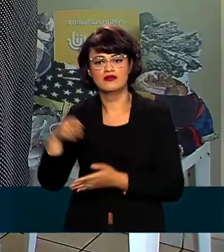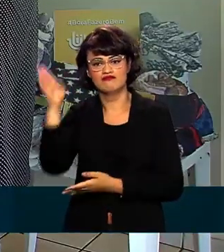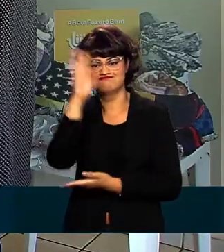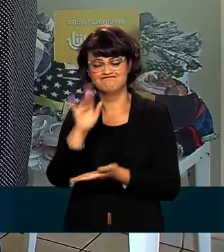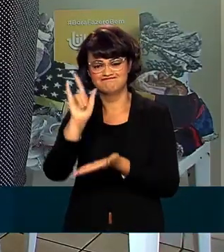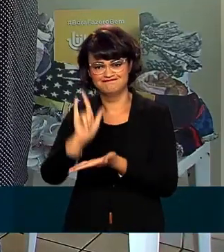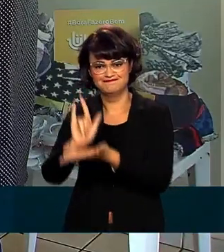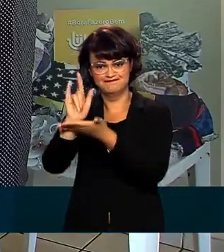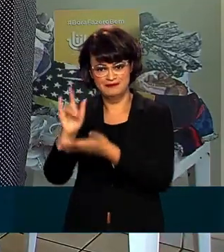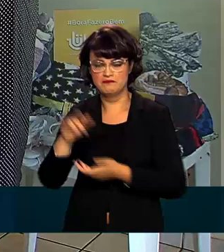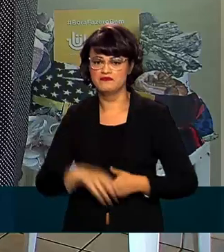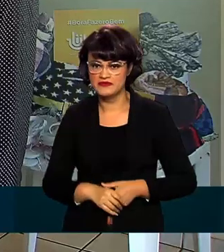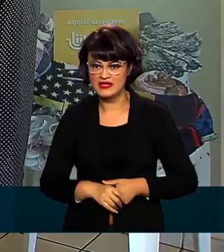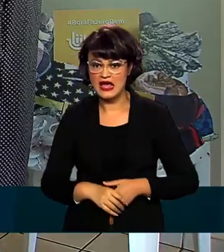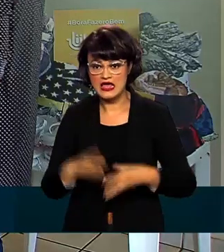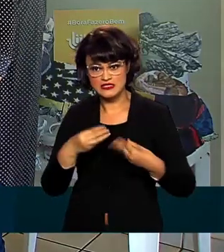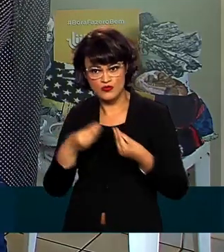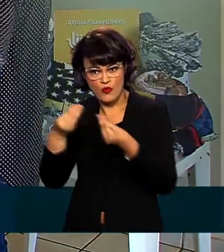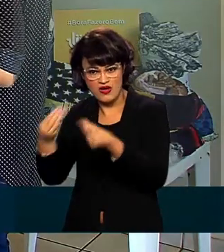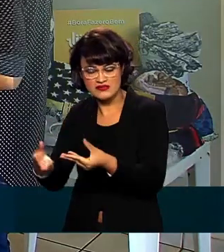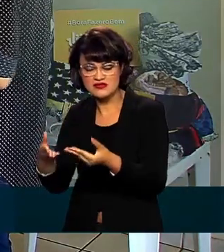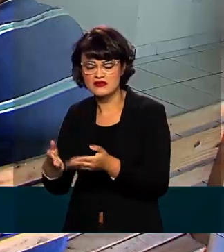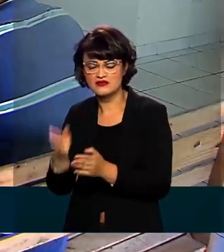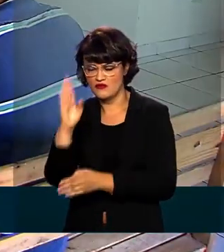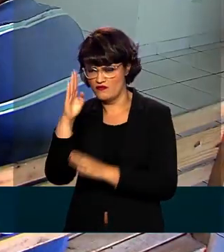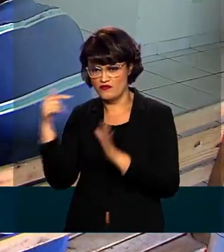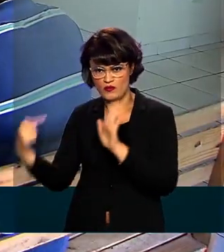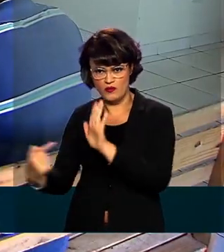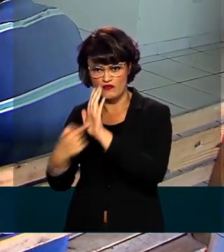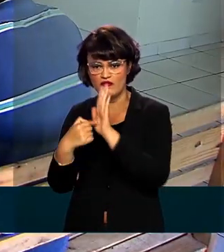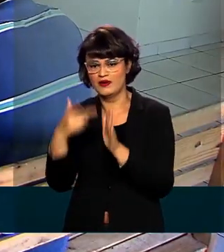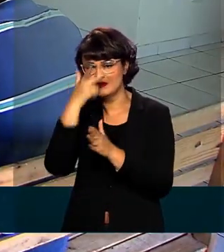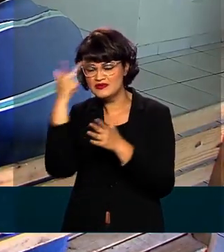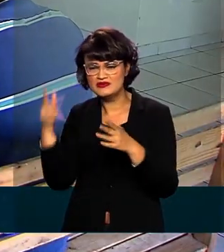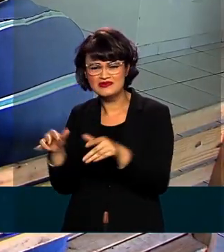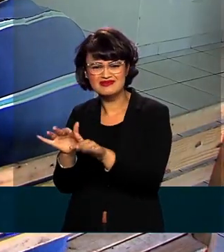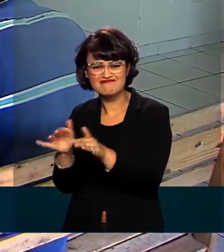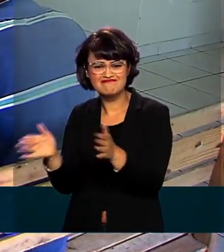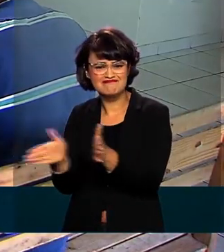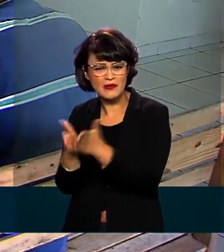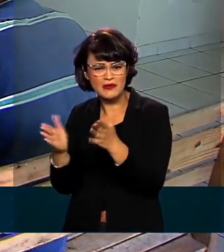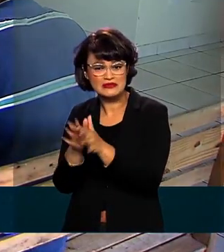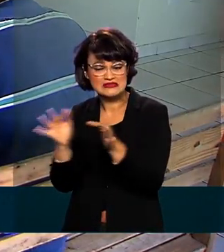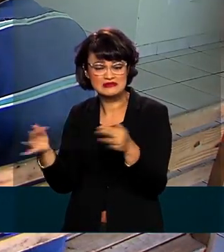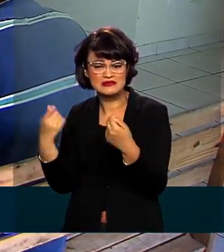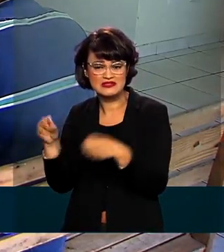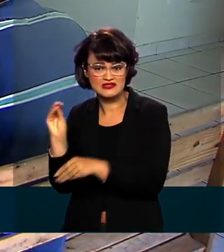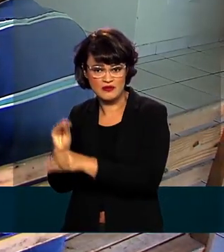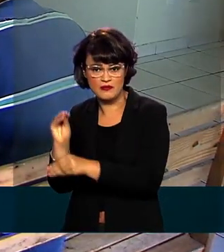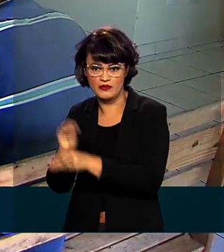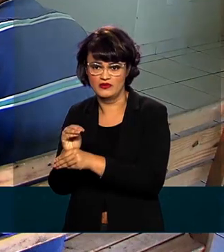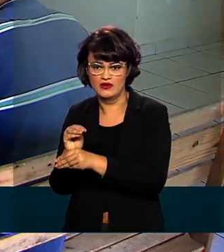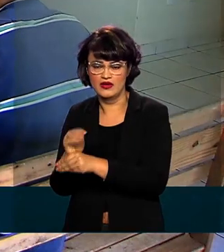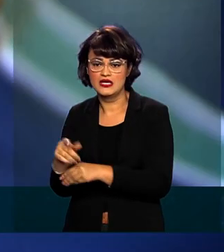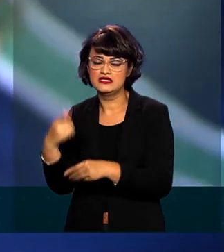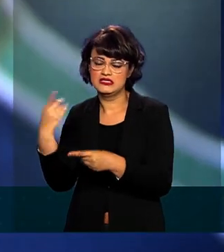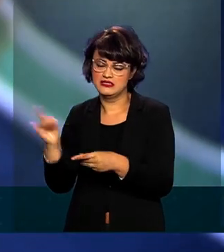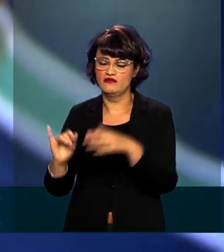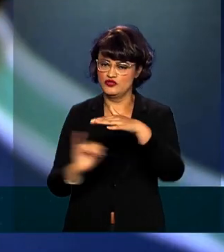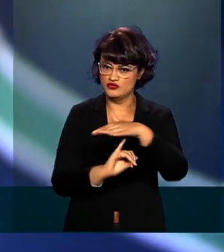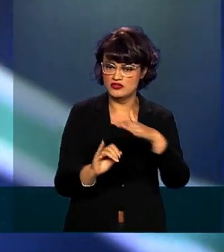As doações do programa são direcionadas a pessoas em situação de vulnerabilidade social, tanto as atendidas por